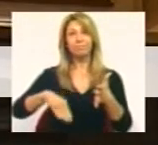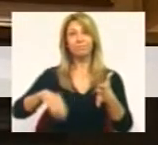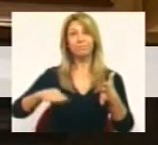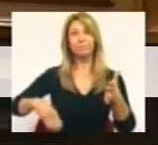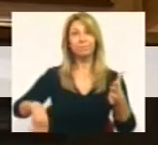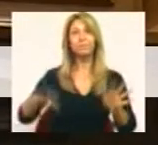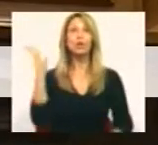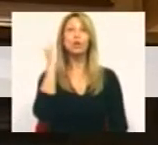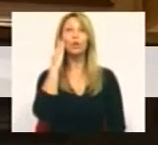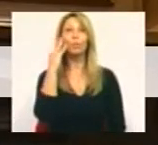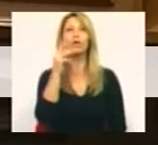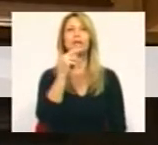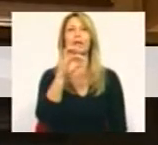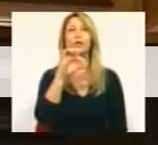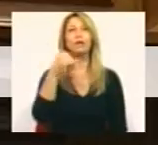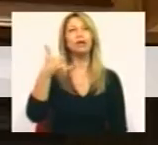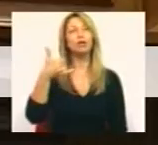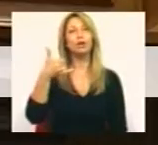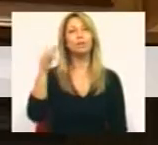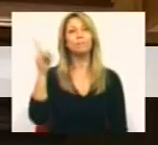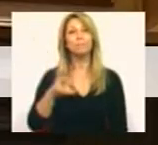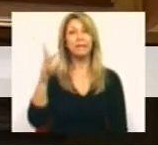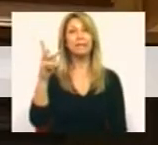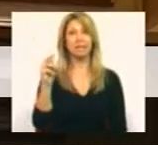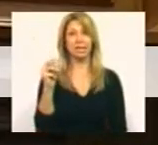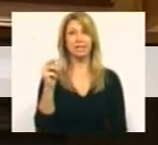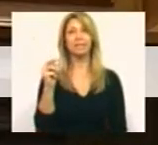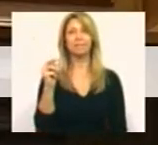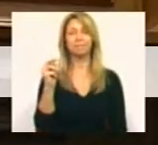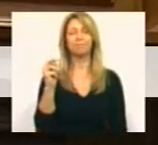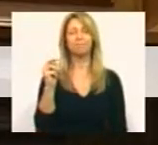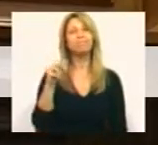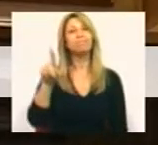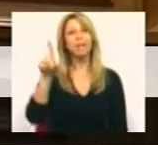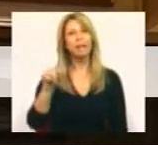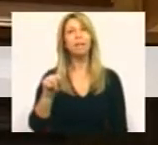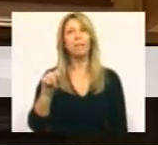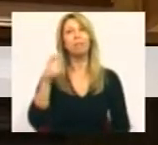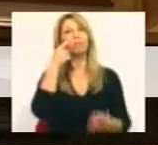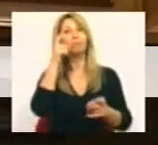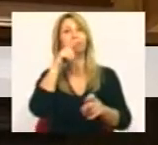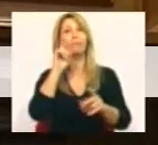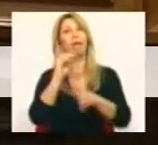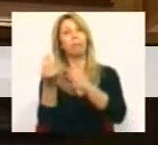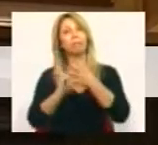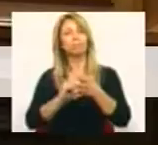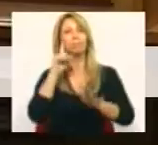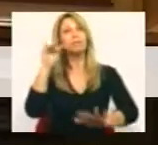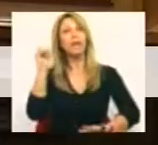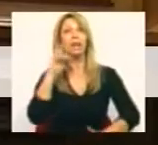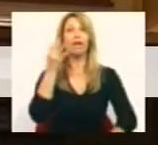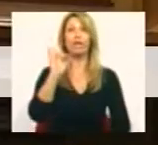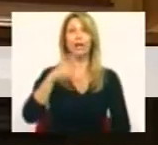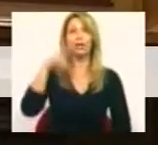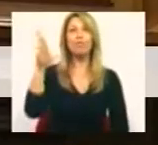petição nº 382-13 e também os seus promotores, a Federação Portuguesa das Associações de